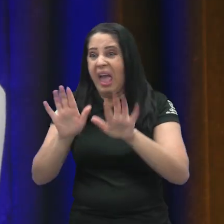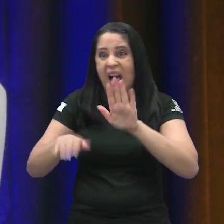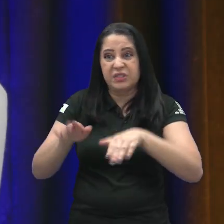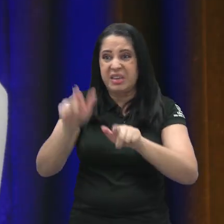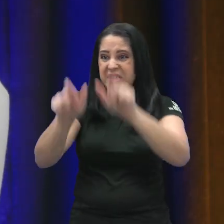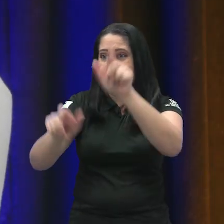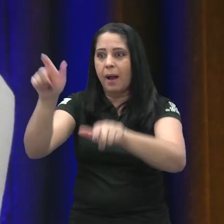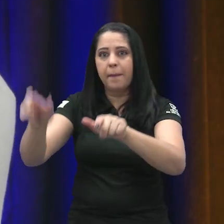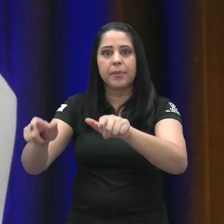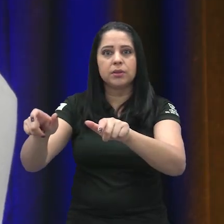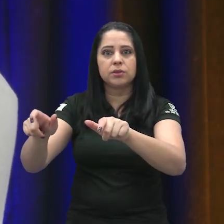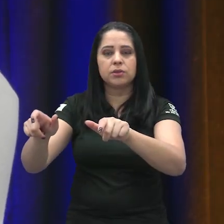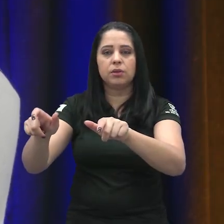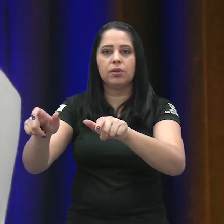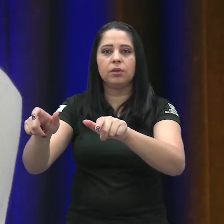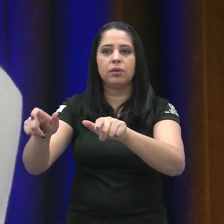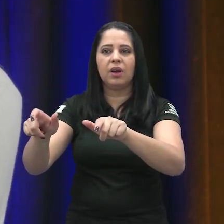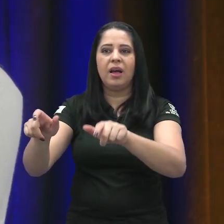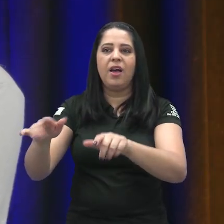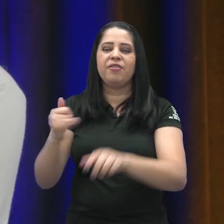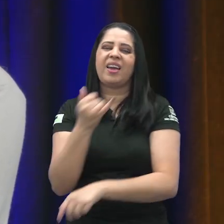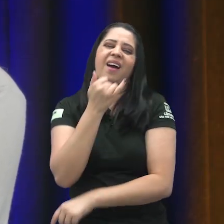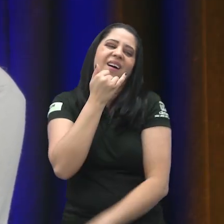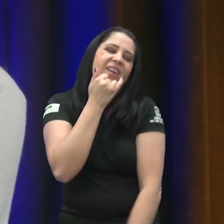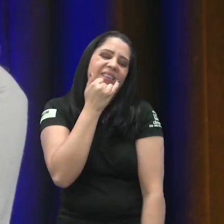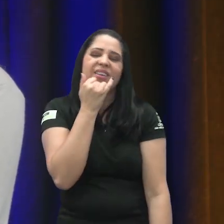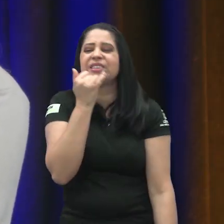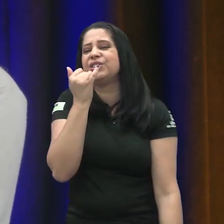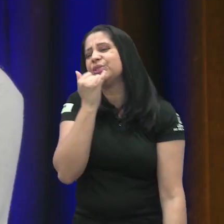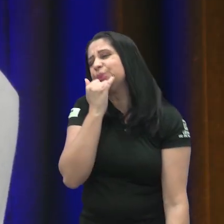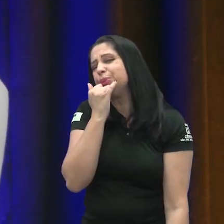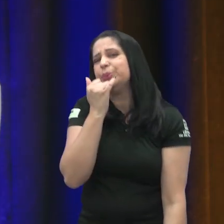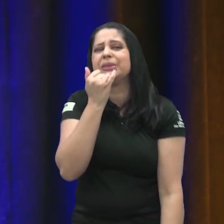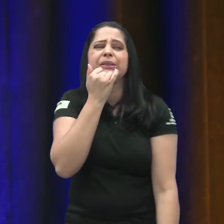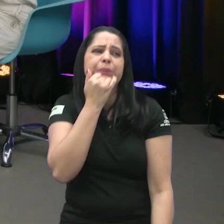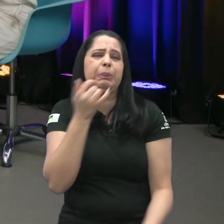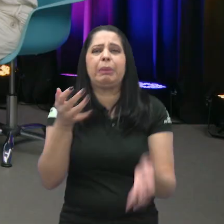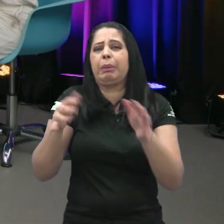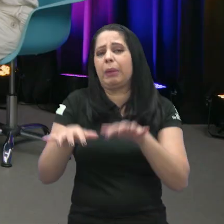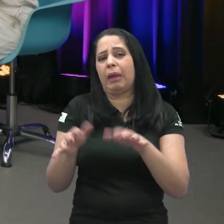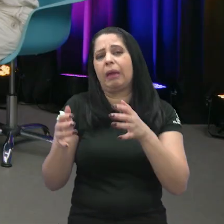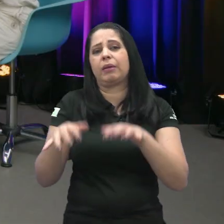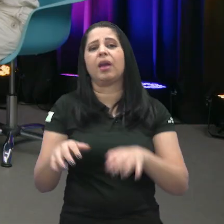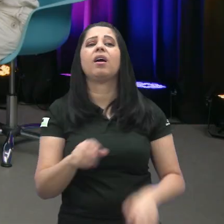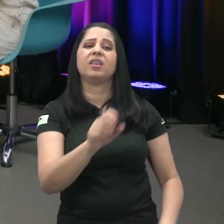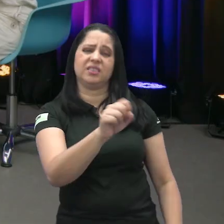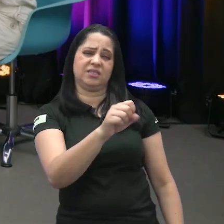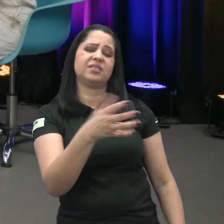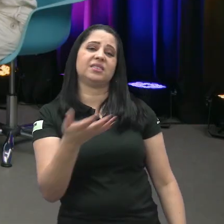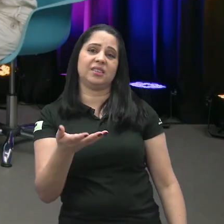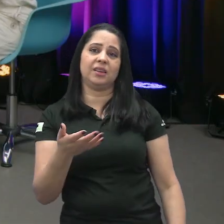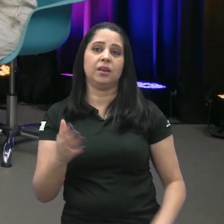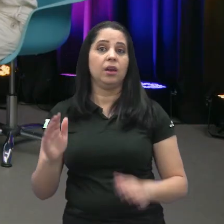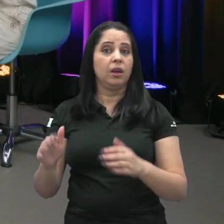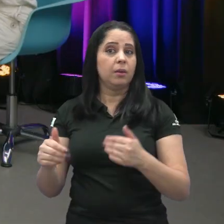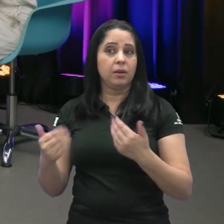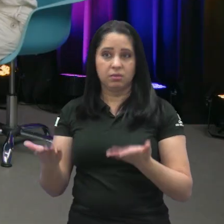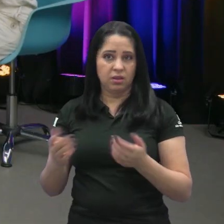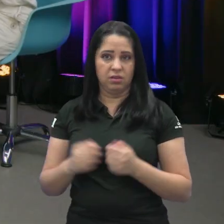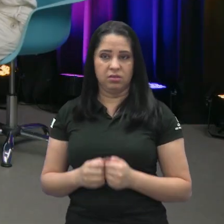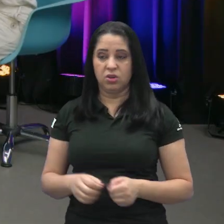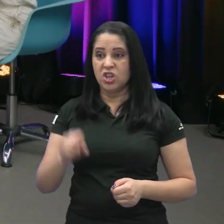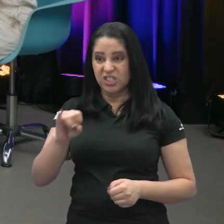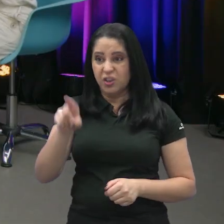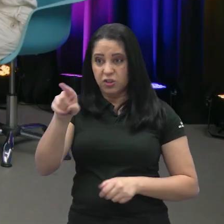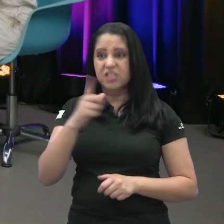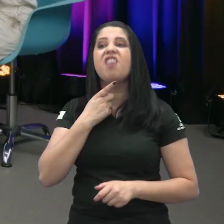muitas vezes a pessoa, ela fica contando uma história para não fazer o que precisa ser feito. Isso. E daí a gente fala culpados, assim... né? Os culpados.